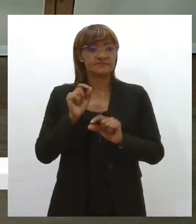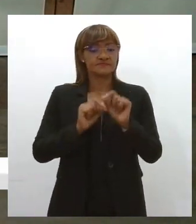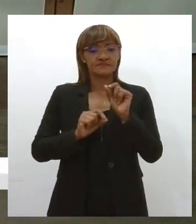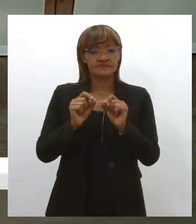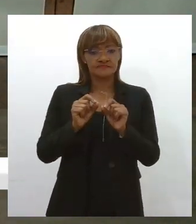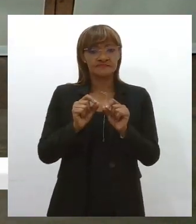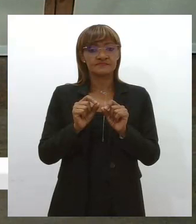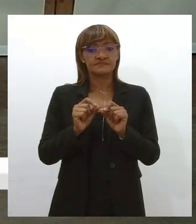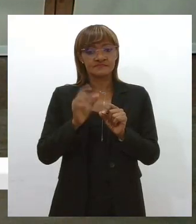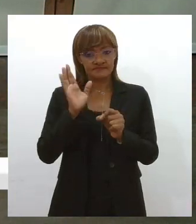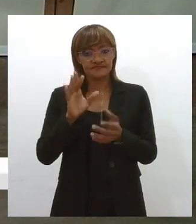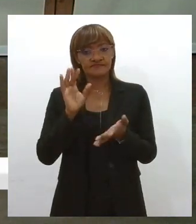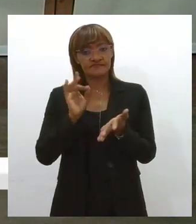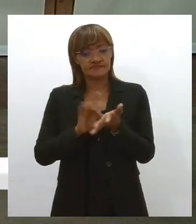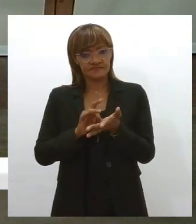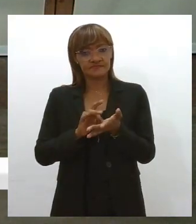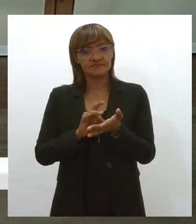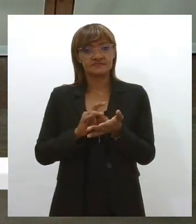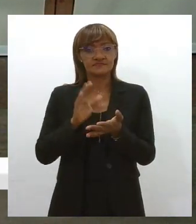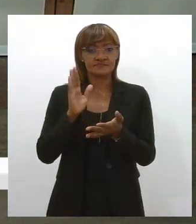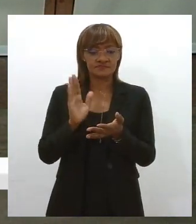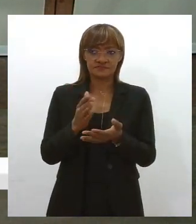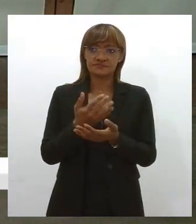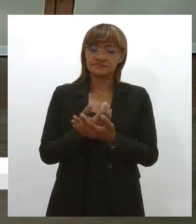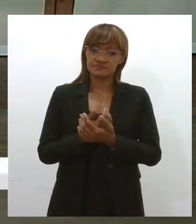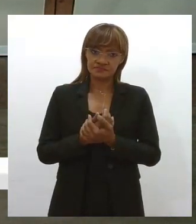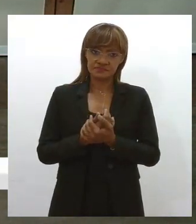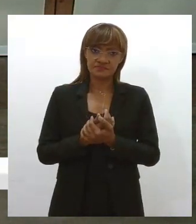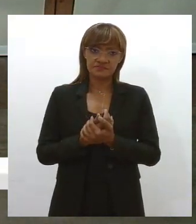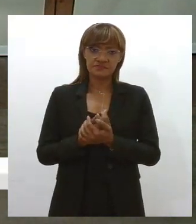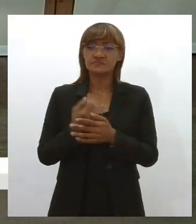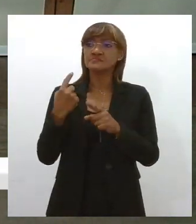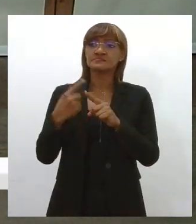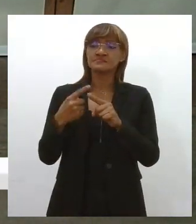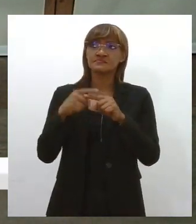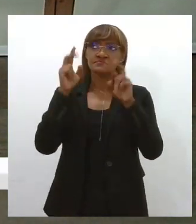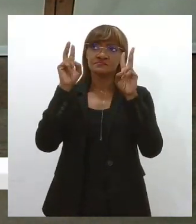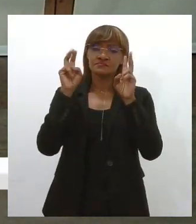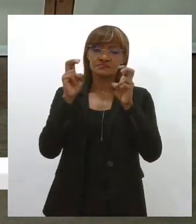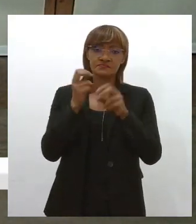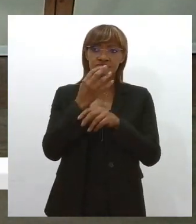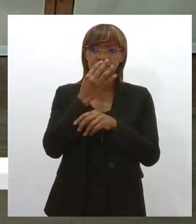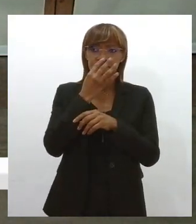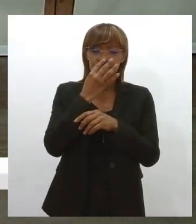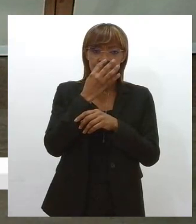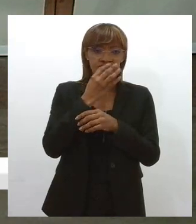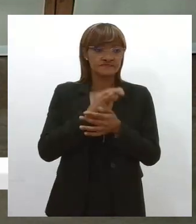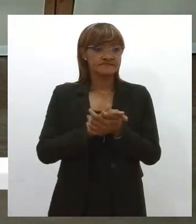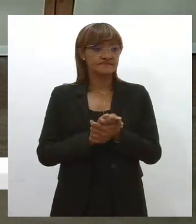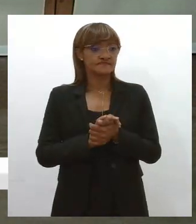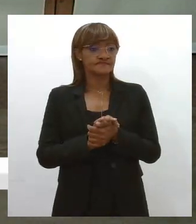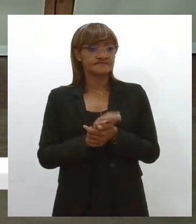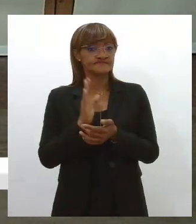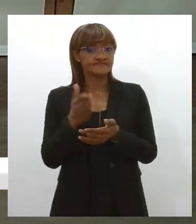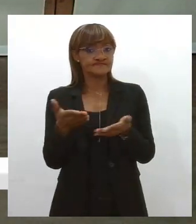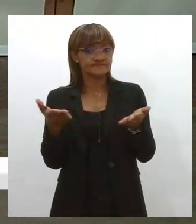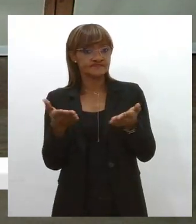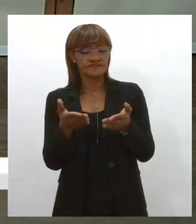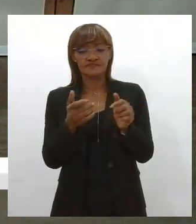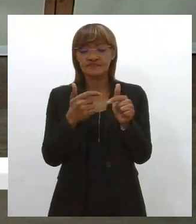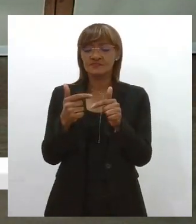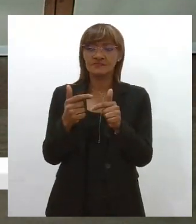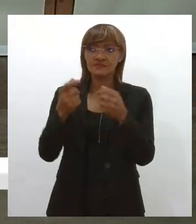provocou a escrever o livro? Por que esse tema te chamou a atenção, né, para trabalhar nessa obra? Conta um pouquinho